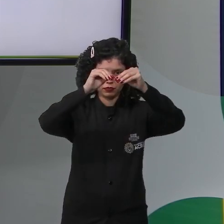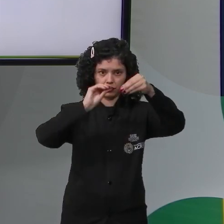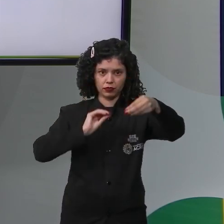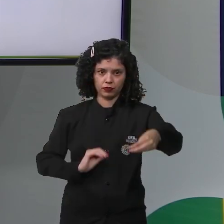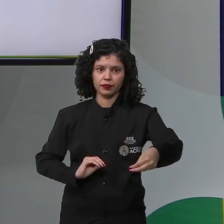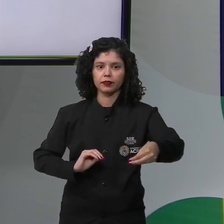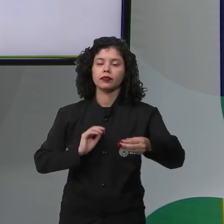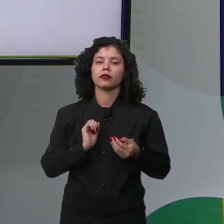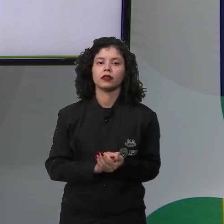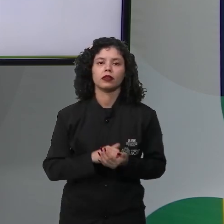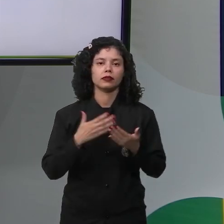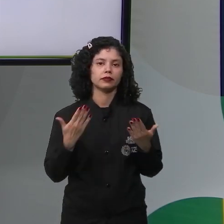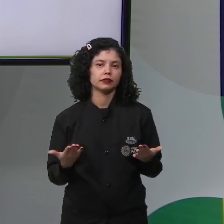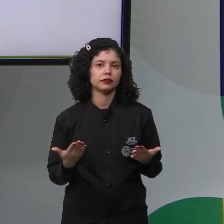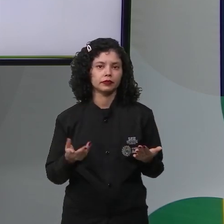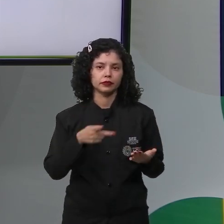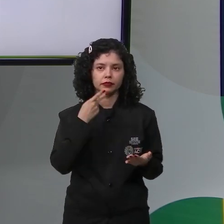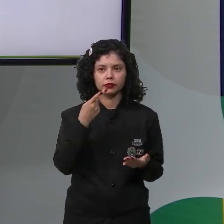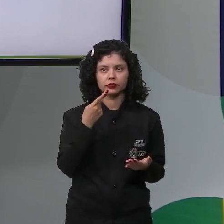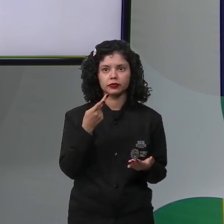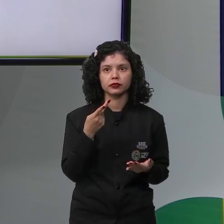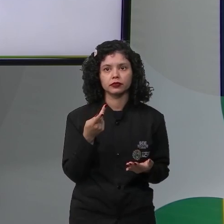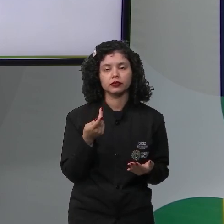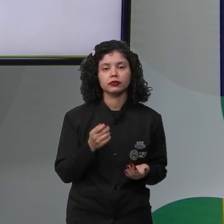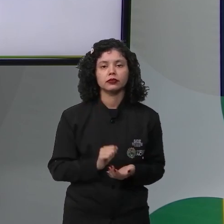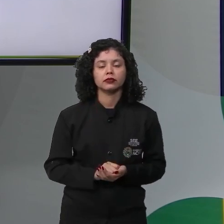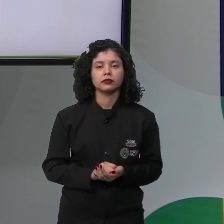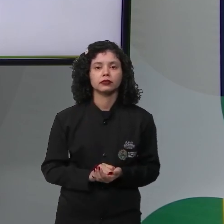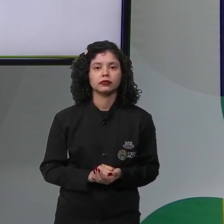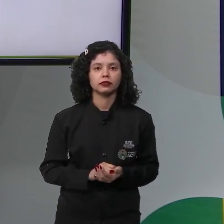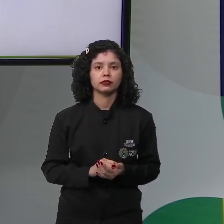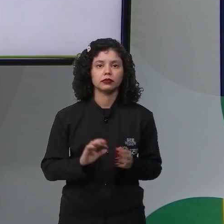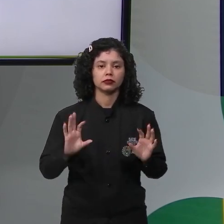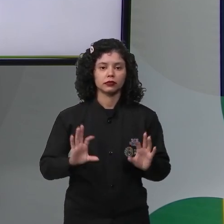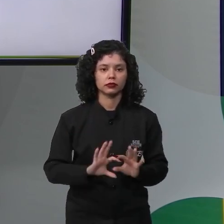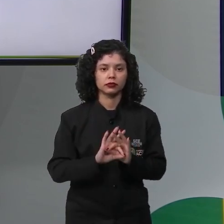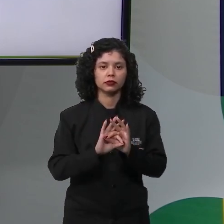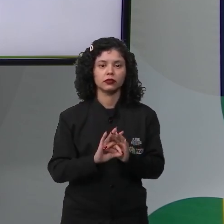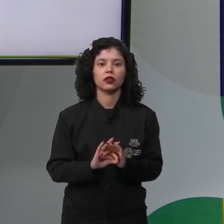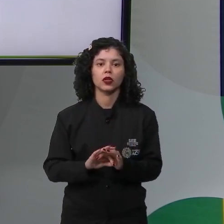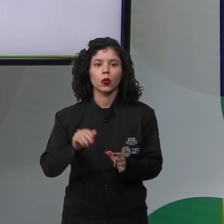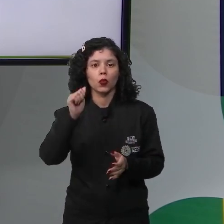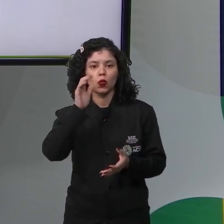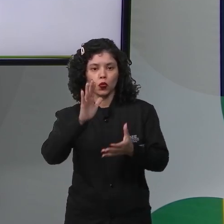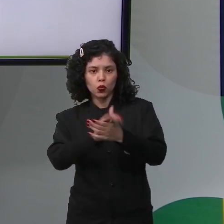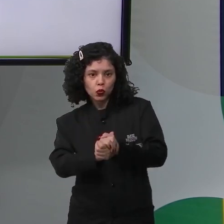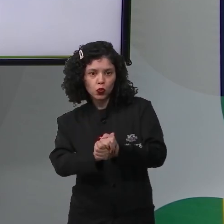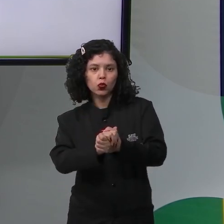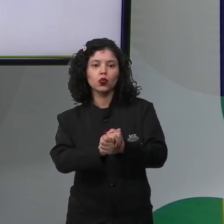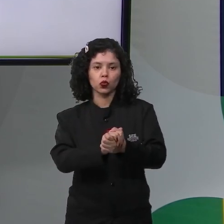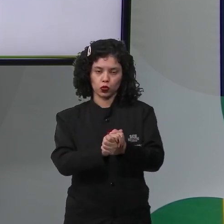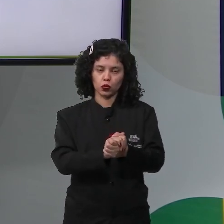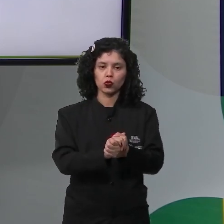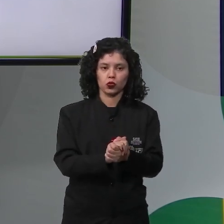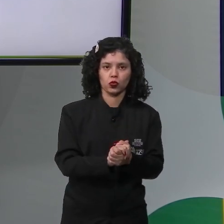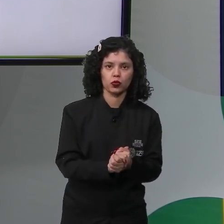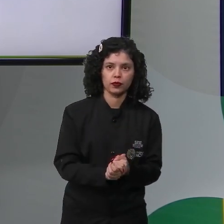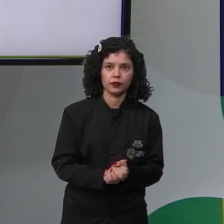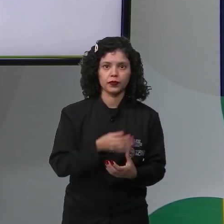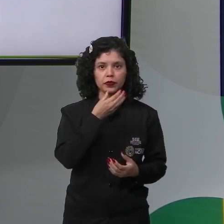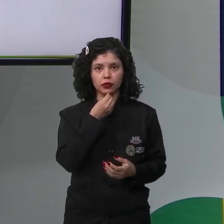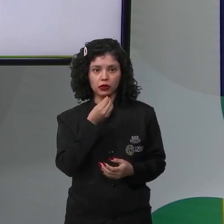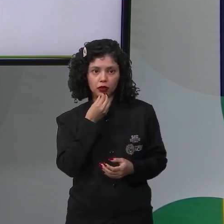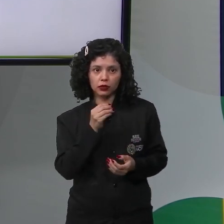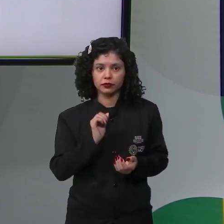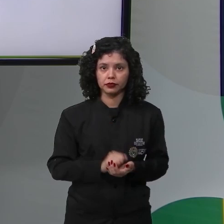desestruturando, pelo menos no que diz respeito a esse vínculo marido e esposa, porque um homem,